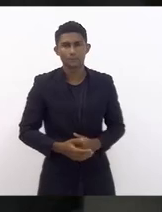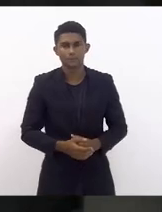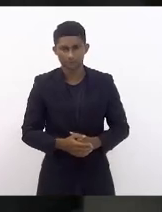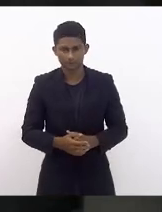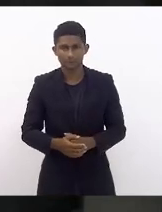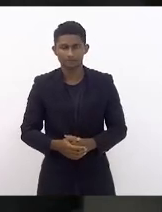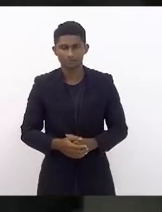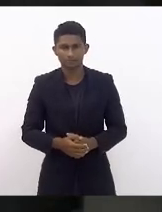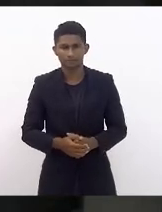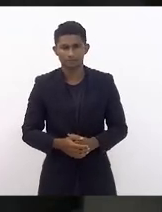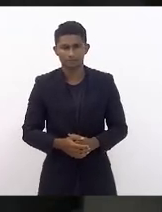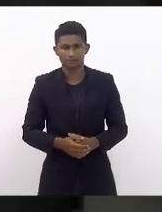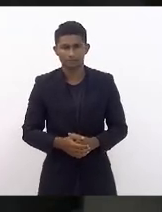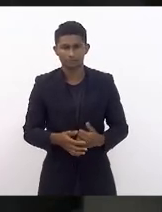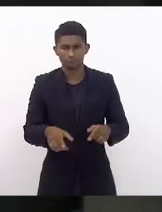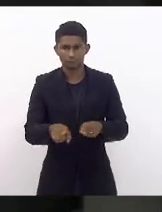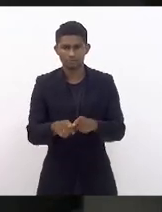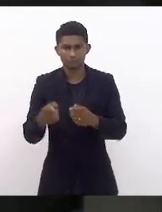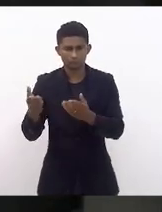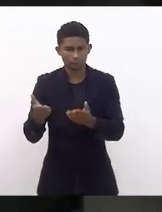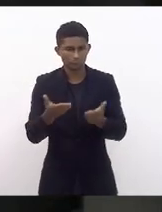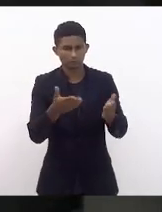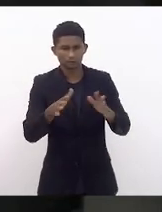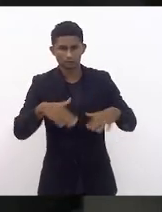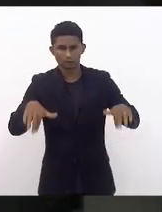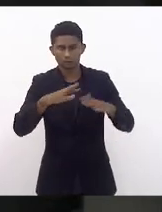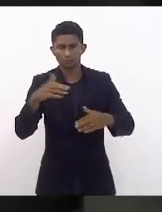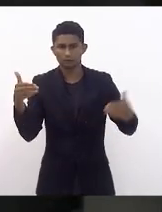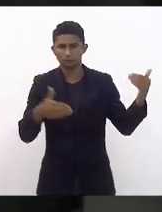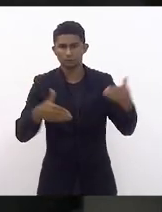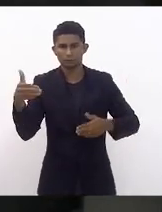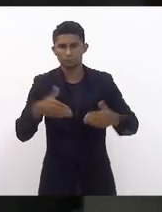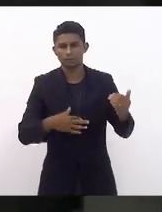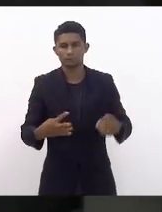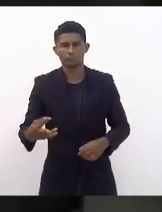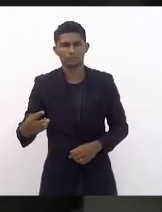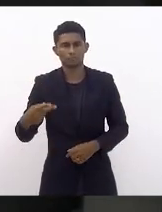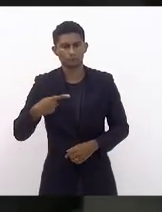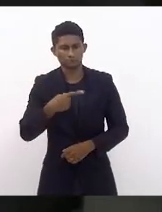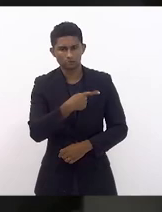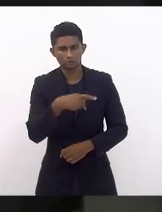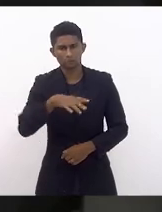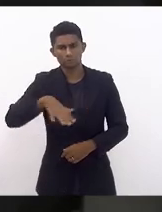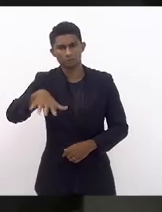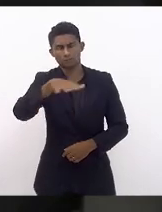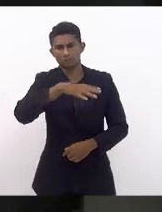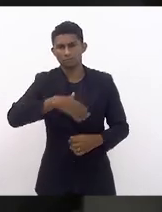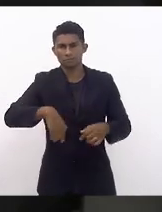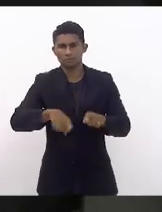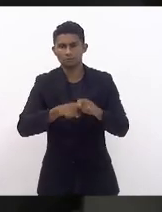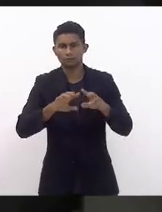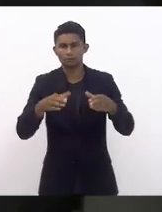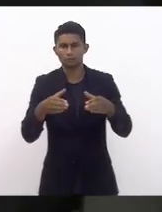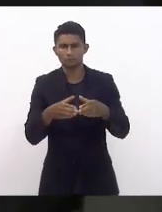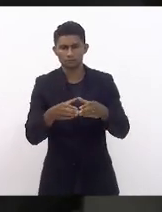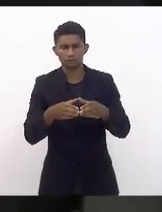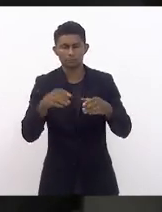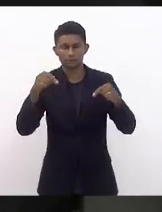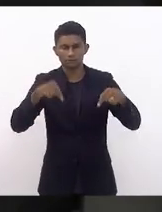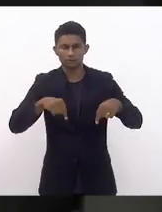Obrigada a todos os convidados, pastores presentes. Obrigada à equipe do